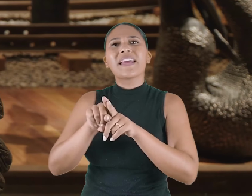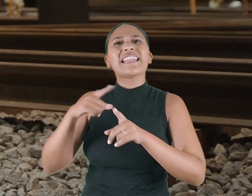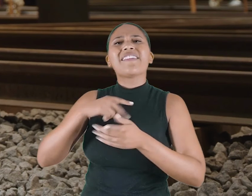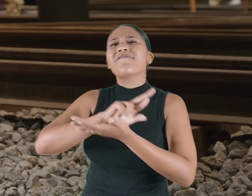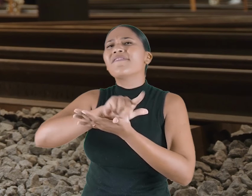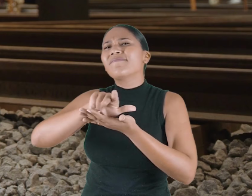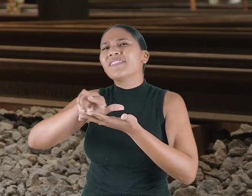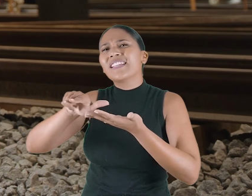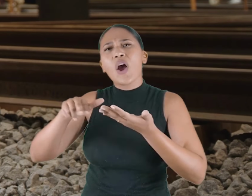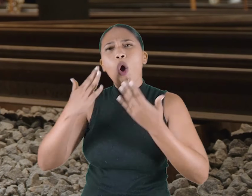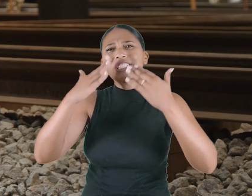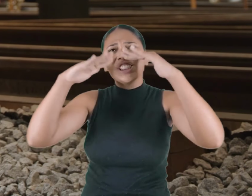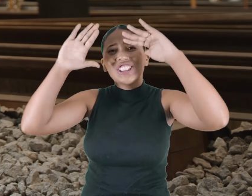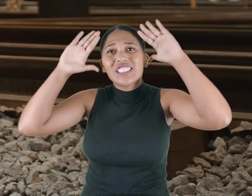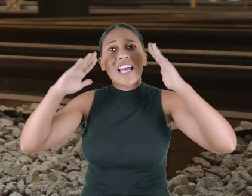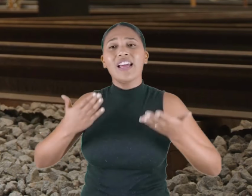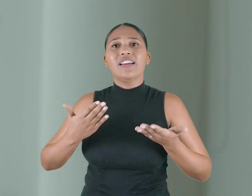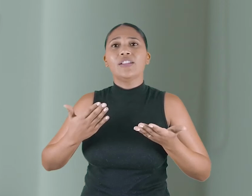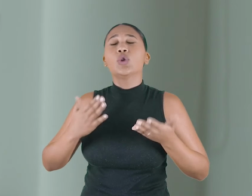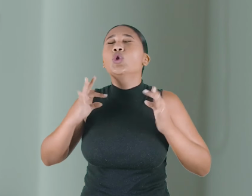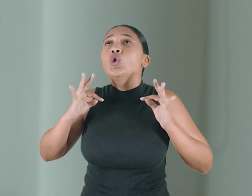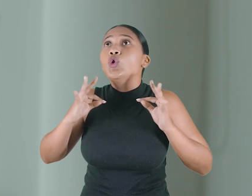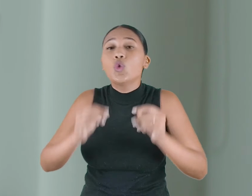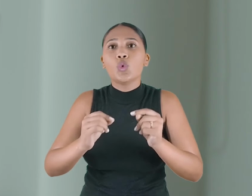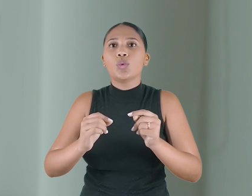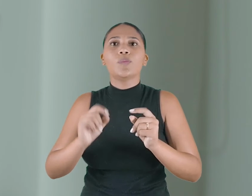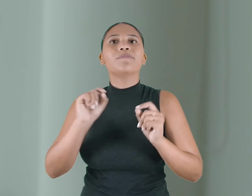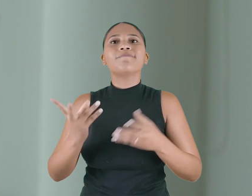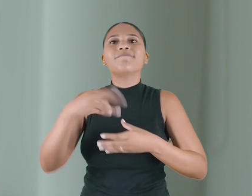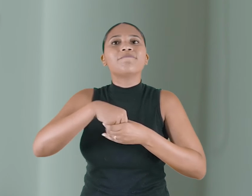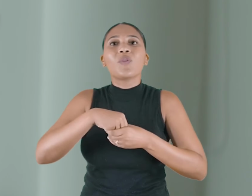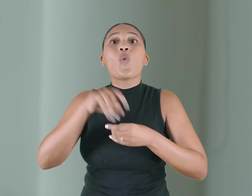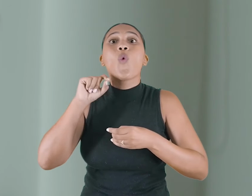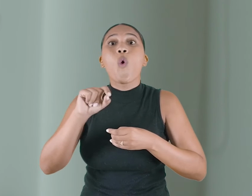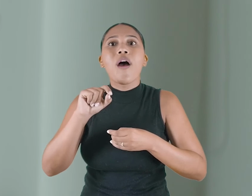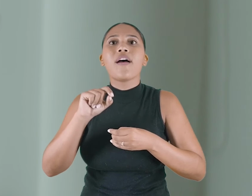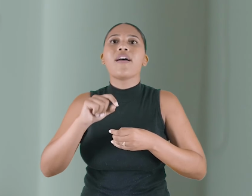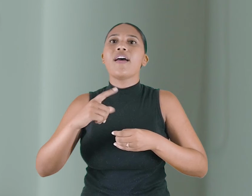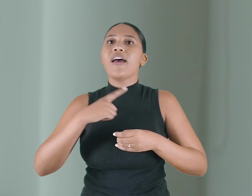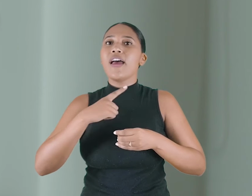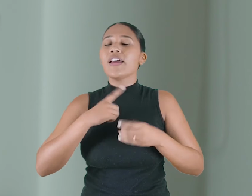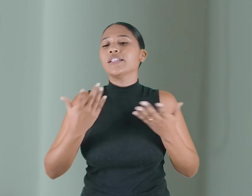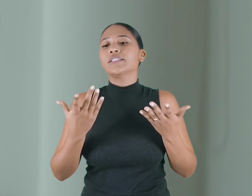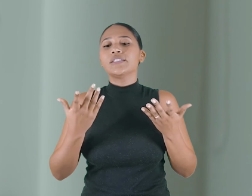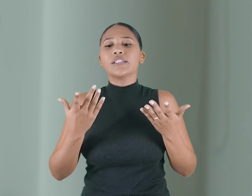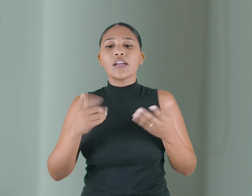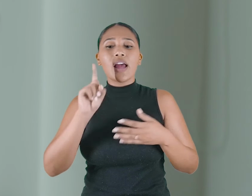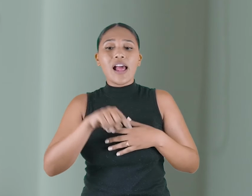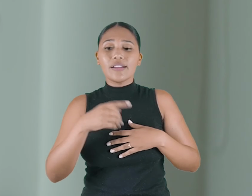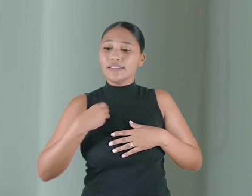Yamis Ajés, todas as orixás, essas Iapás, né, fazem parte, né,